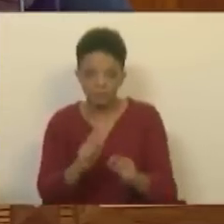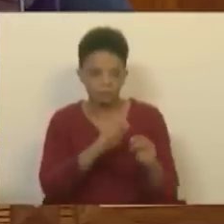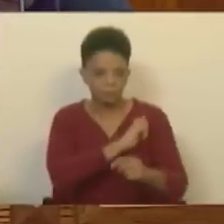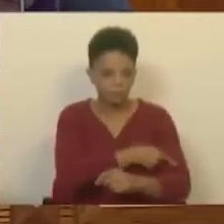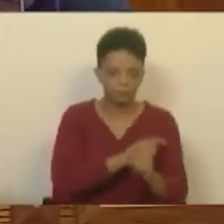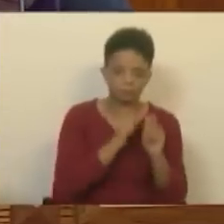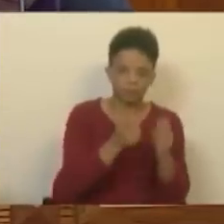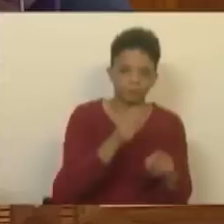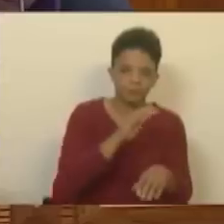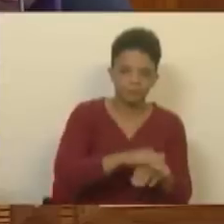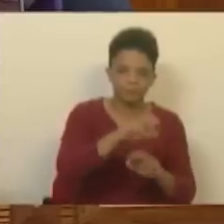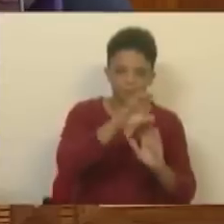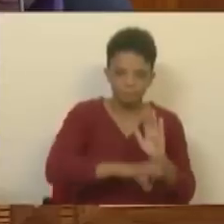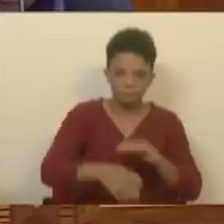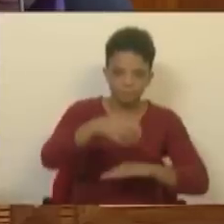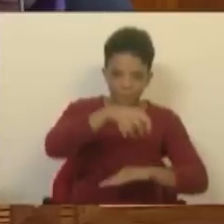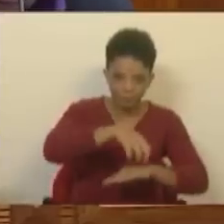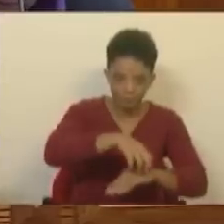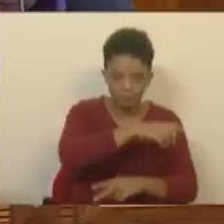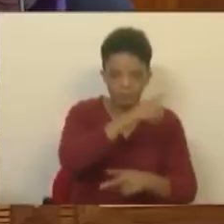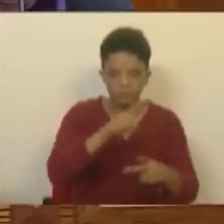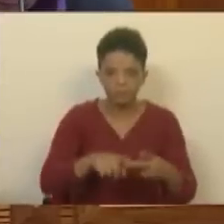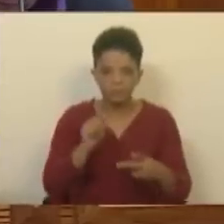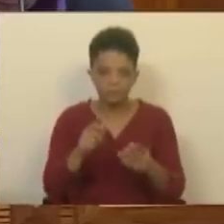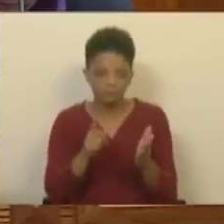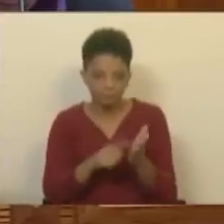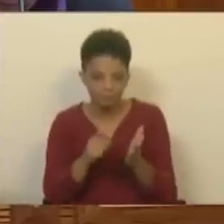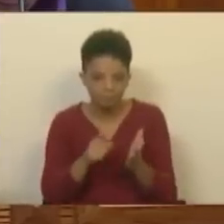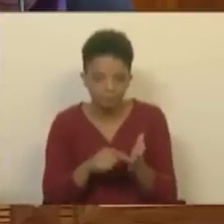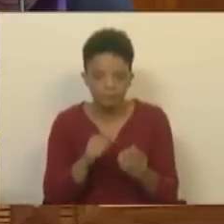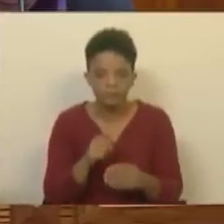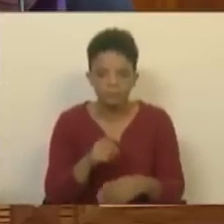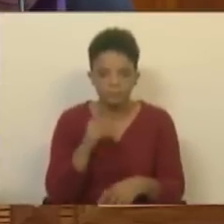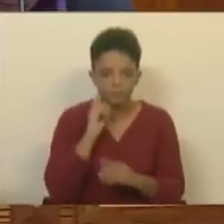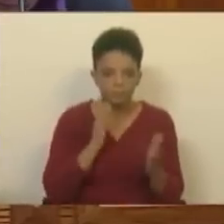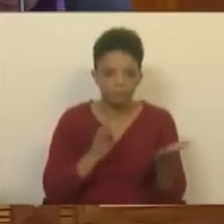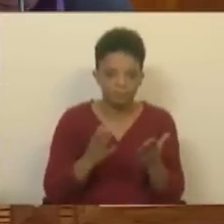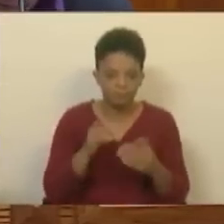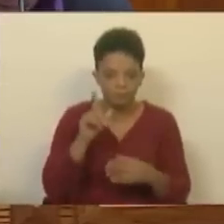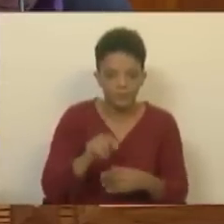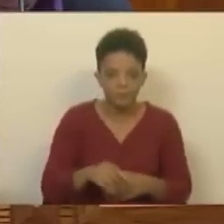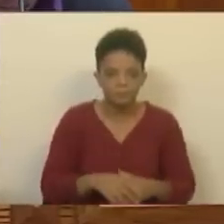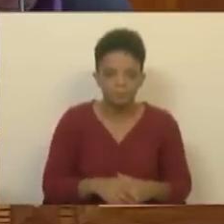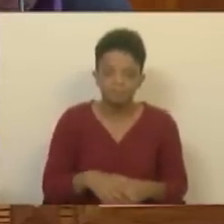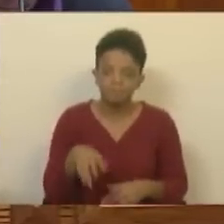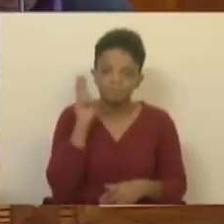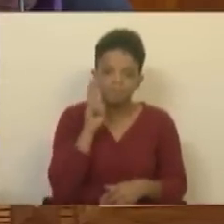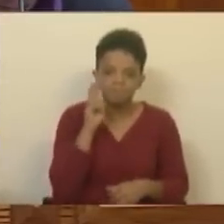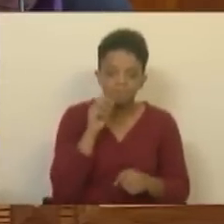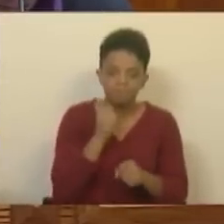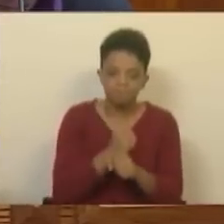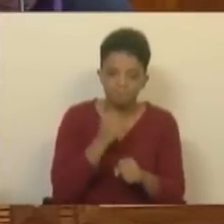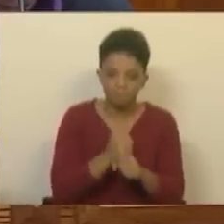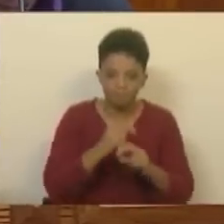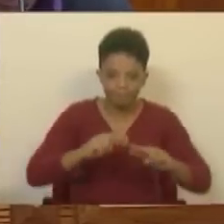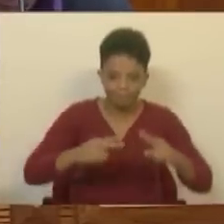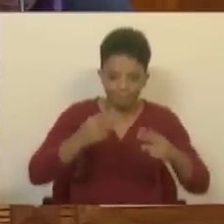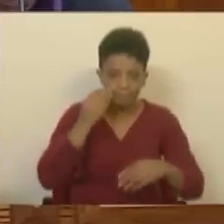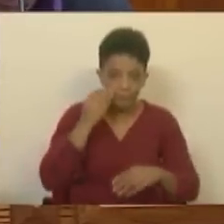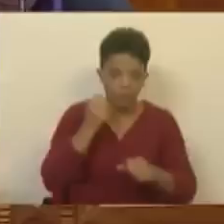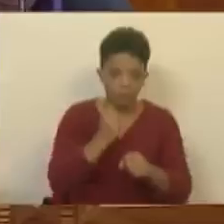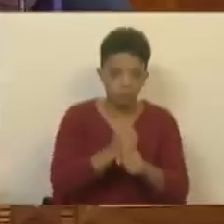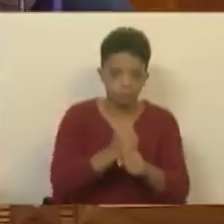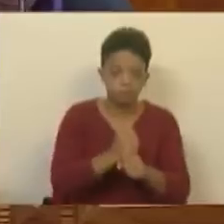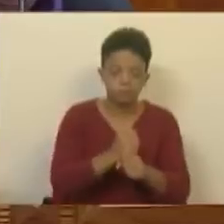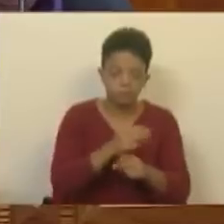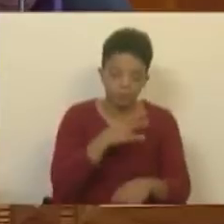para melhoria das condições de instalações para responder às necessidades do pessoal no centro tendo intervir na valorização da carreira com outros congelamento